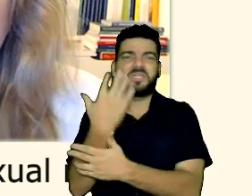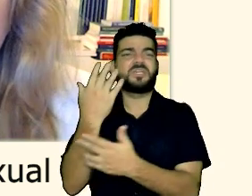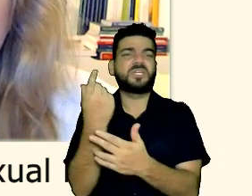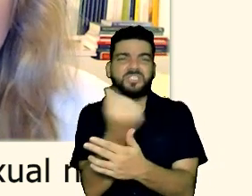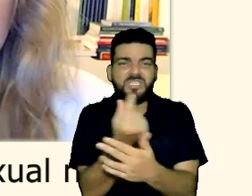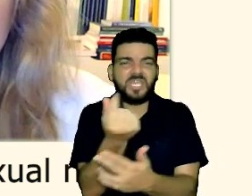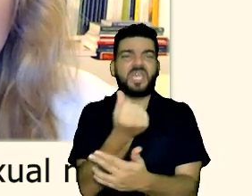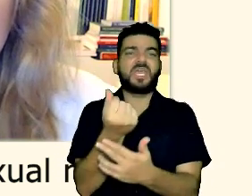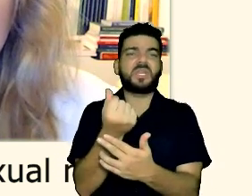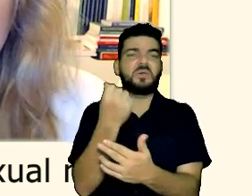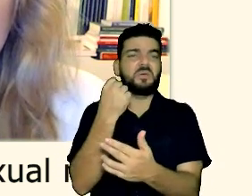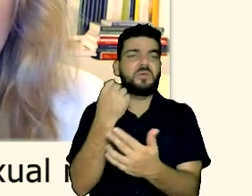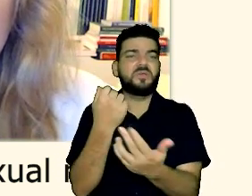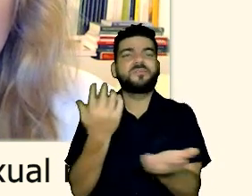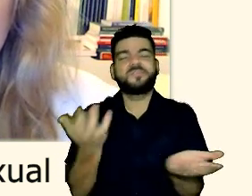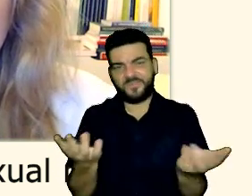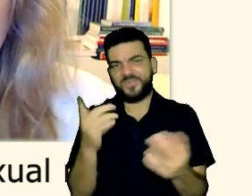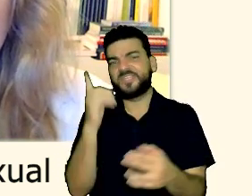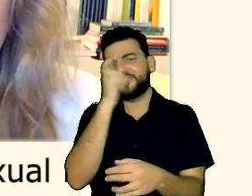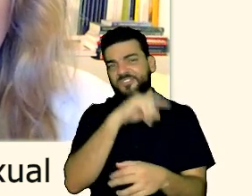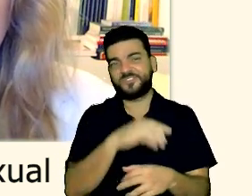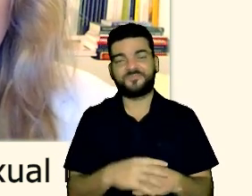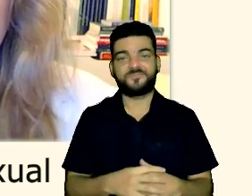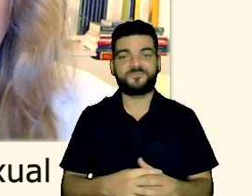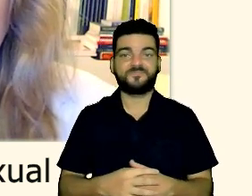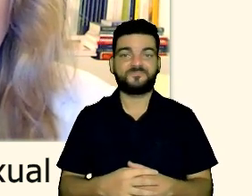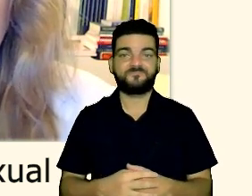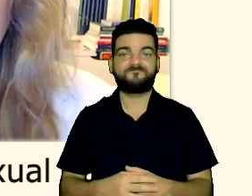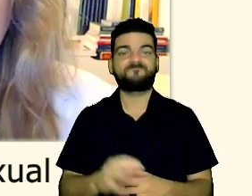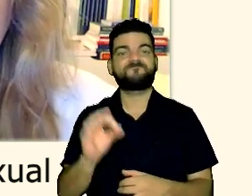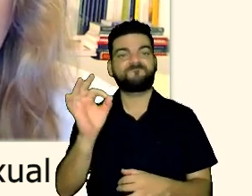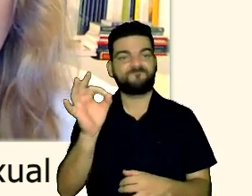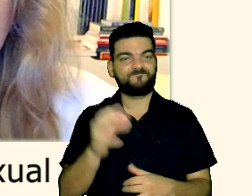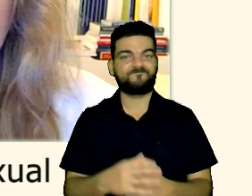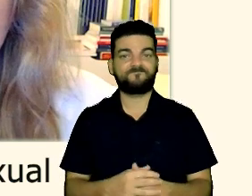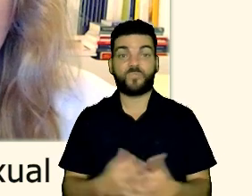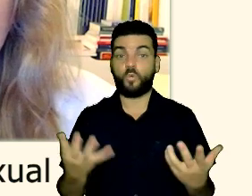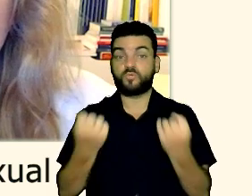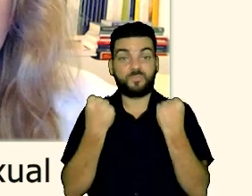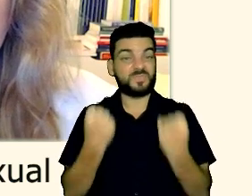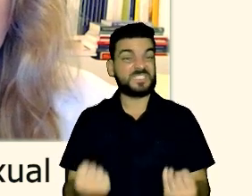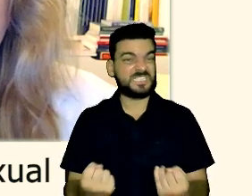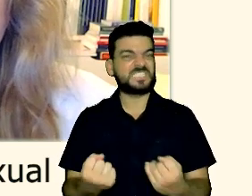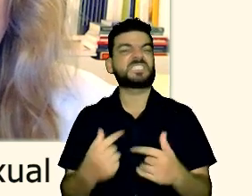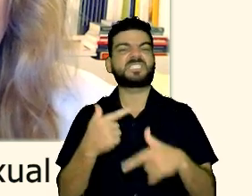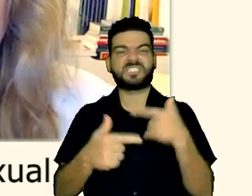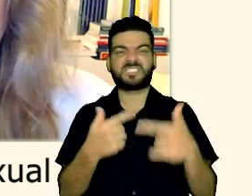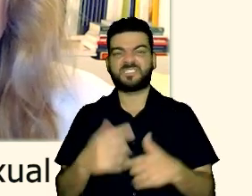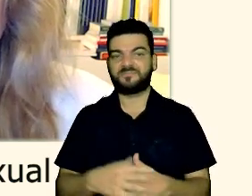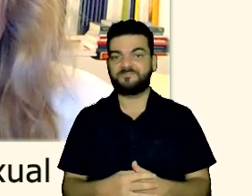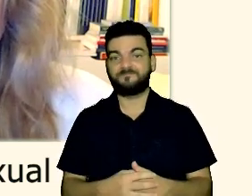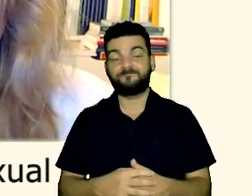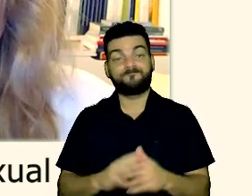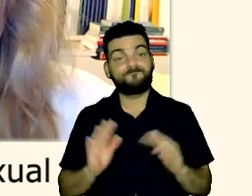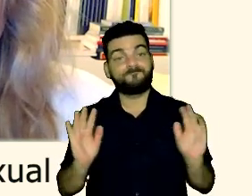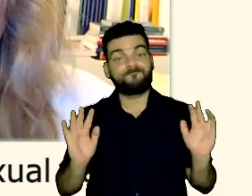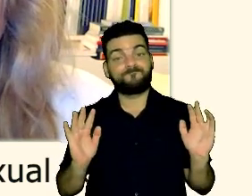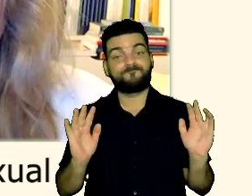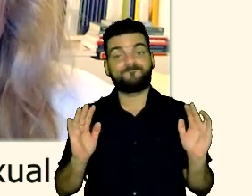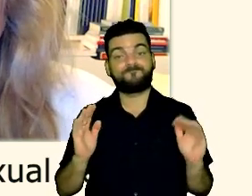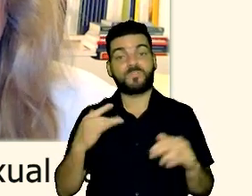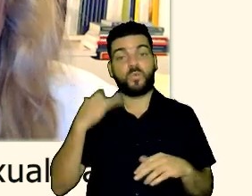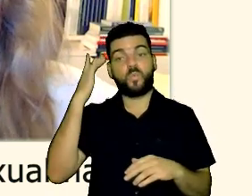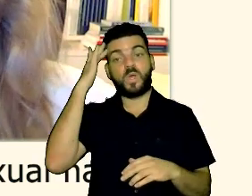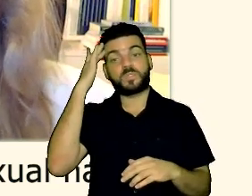diante de todo o trabalho premente que nós temos, toda essa busca por resultados que acaba pautando a nossa atuação diária,